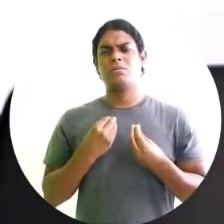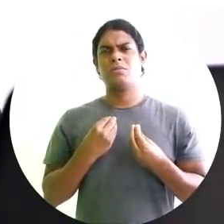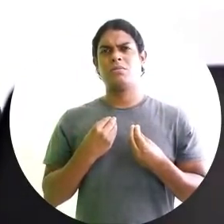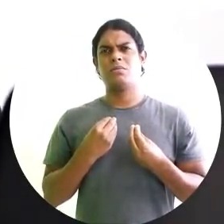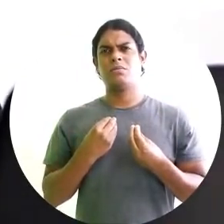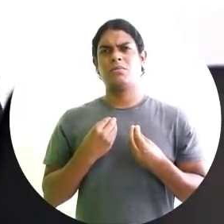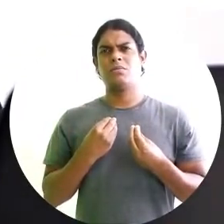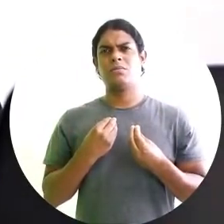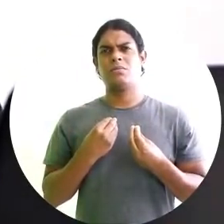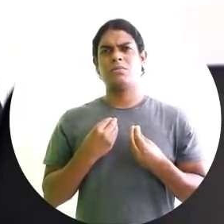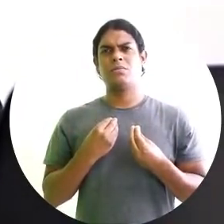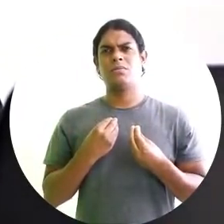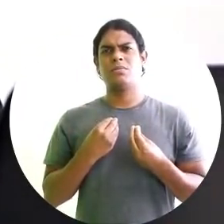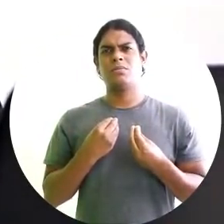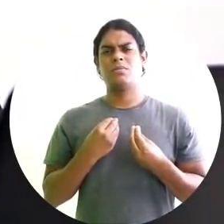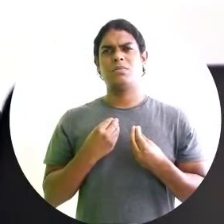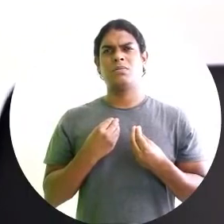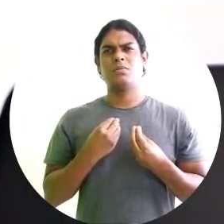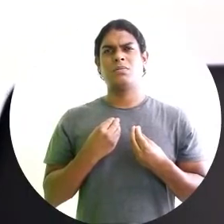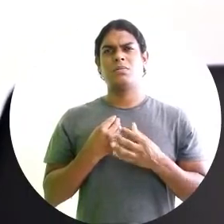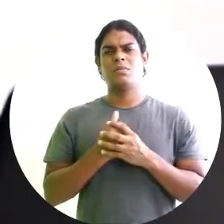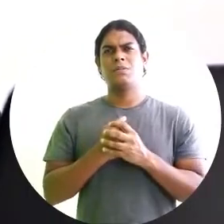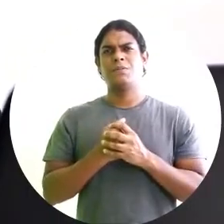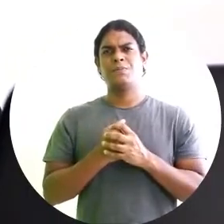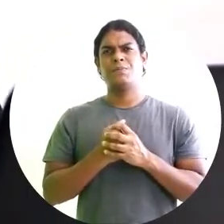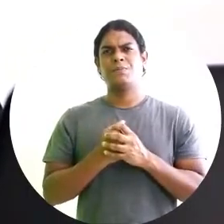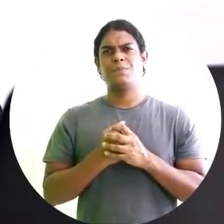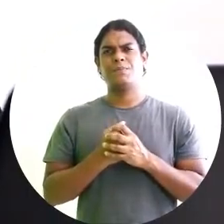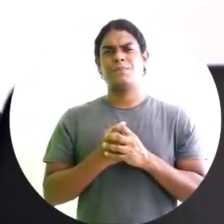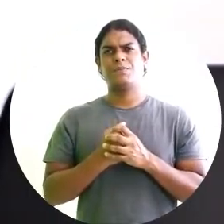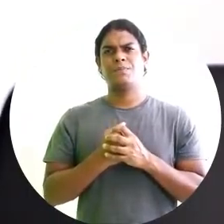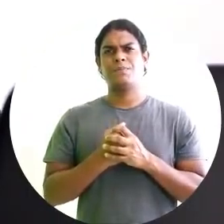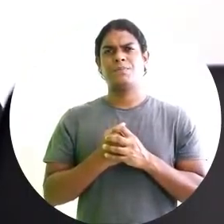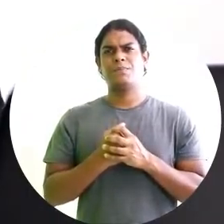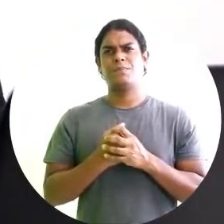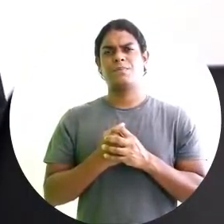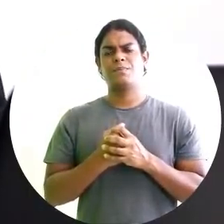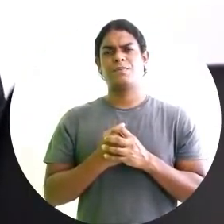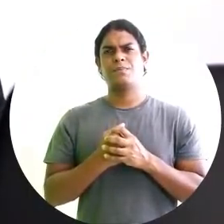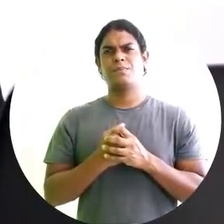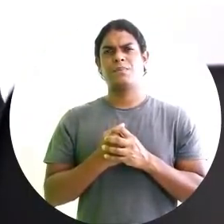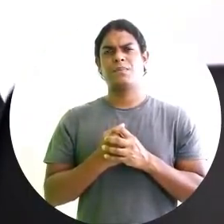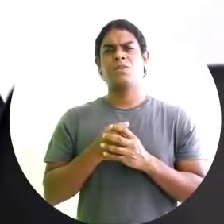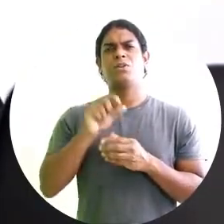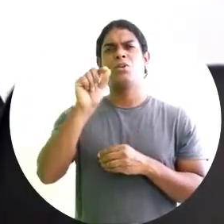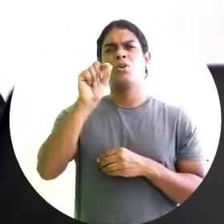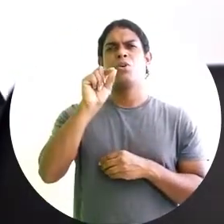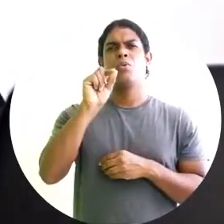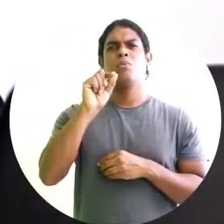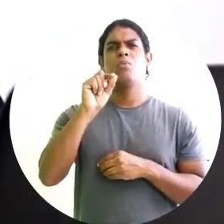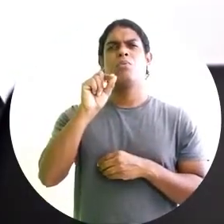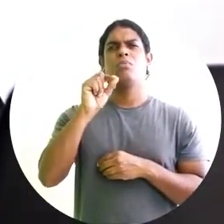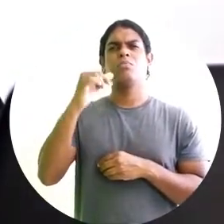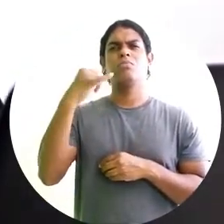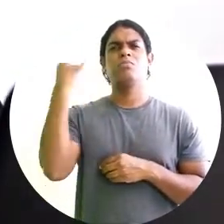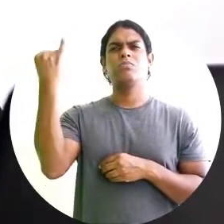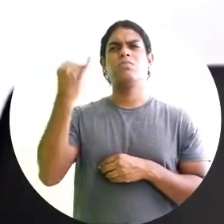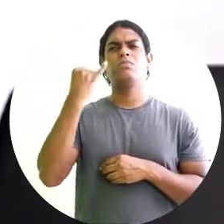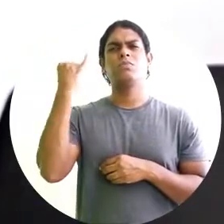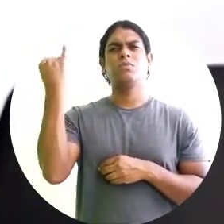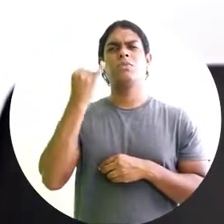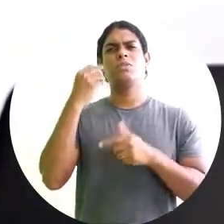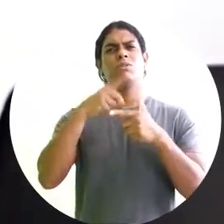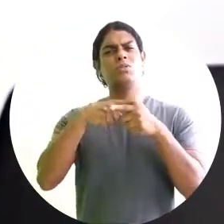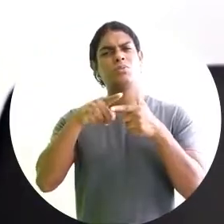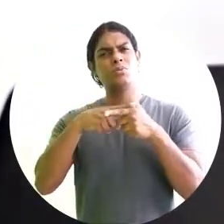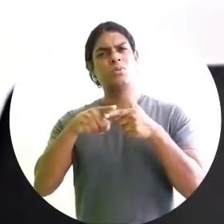flexibilizar para manter essas instituições e com isso manter um nível de emprego. Ora, qual é o fator fundamental? São